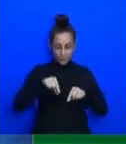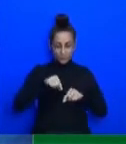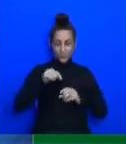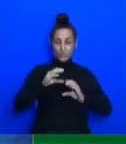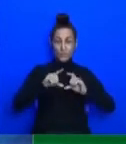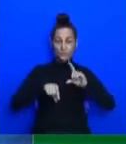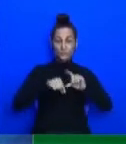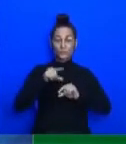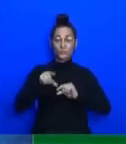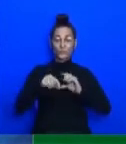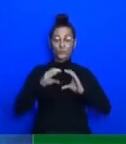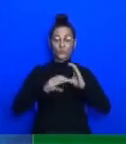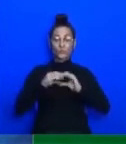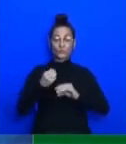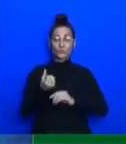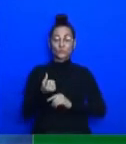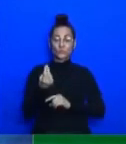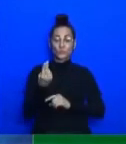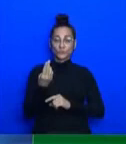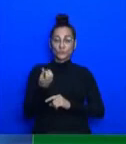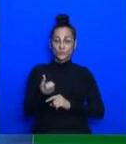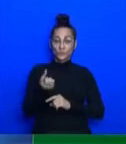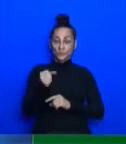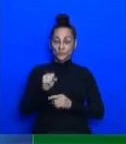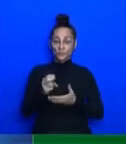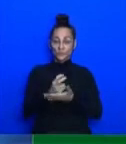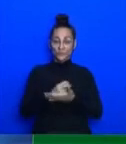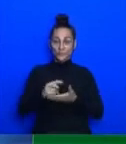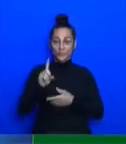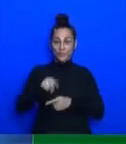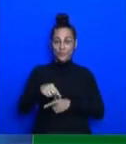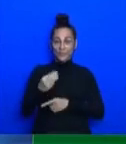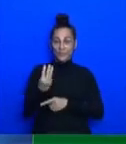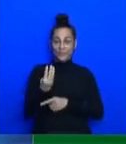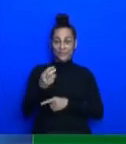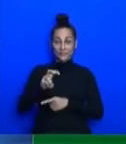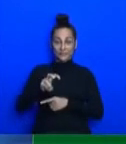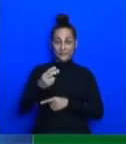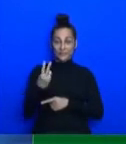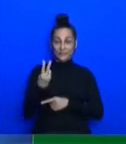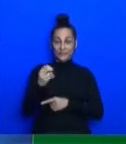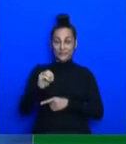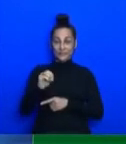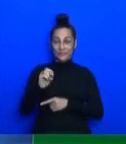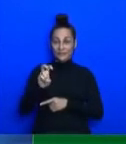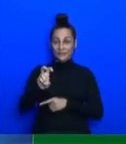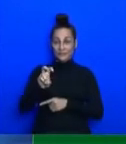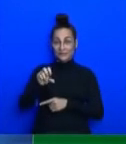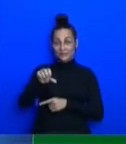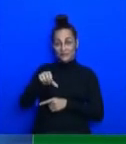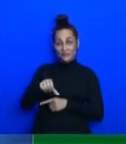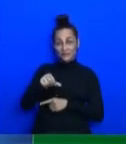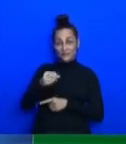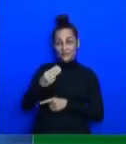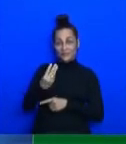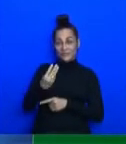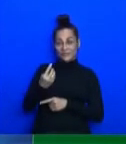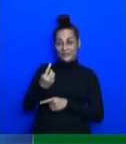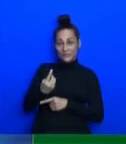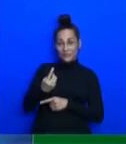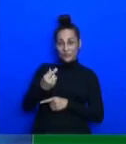sorteados no concurso 6.268 da quina. 35, 20,